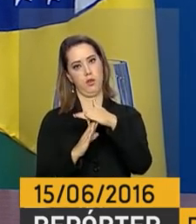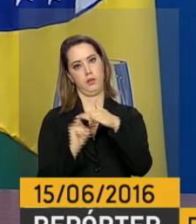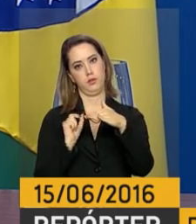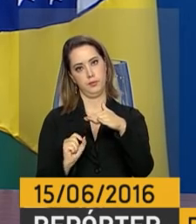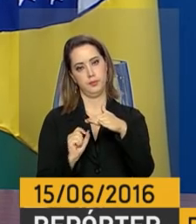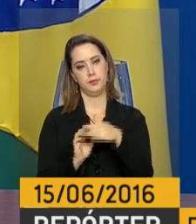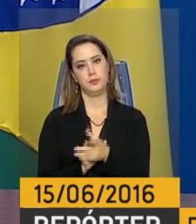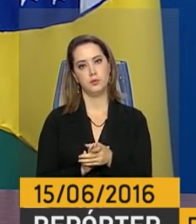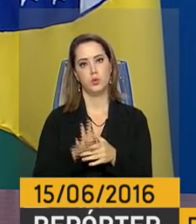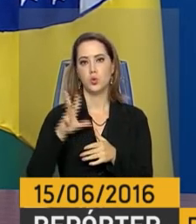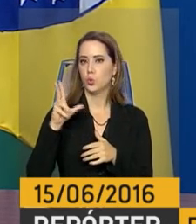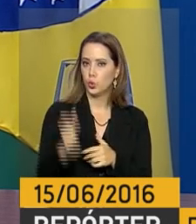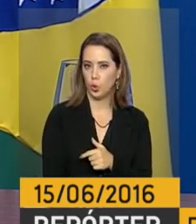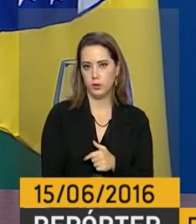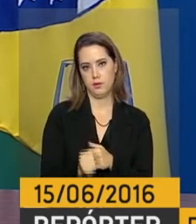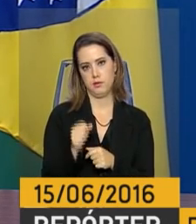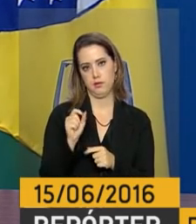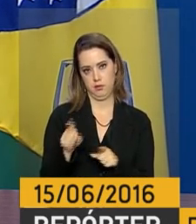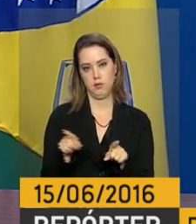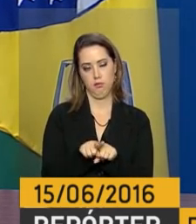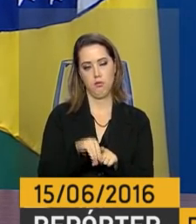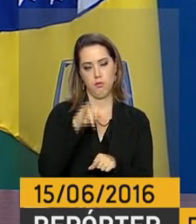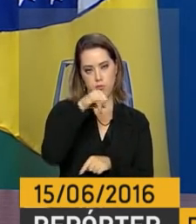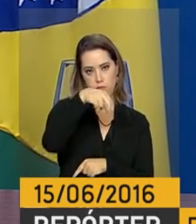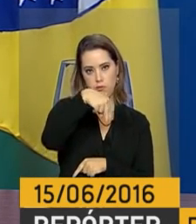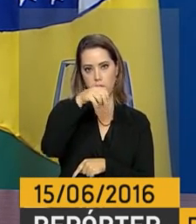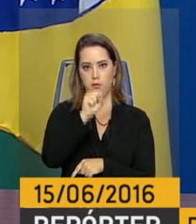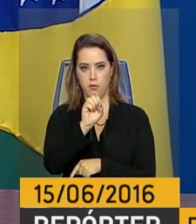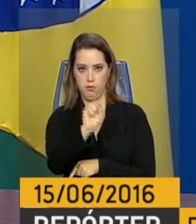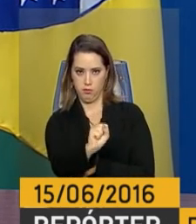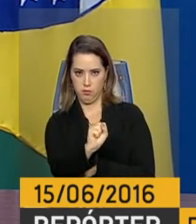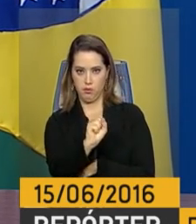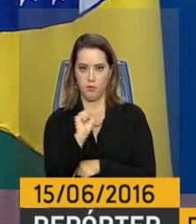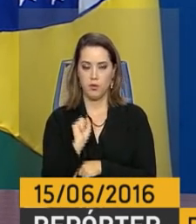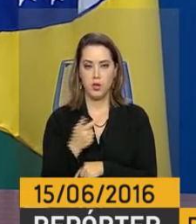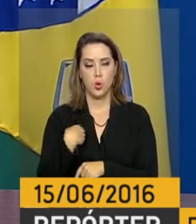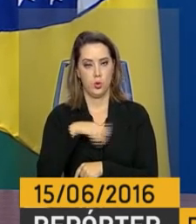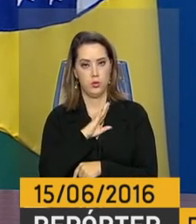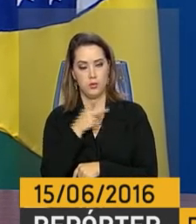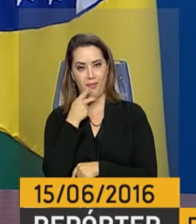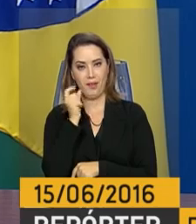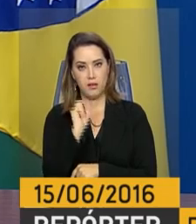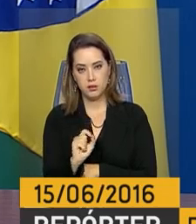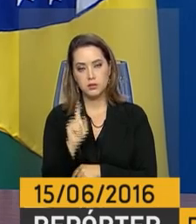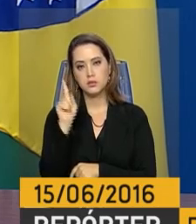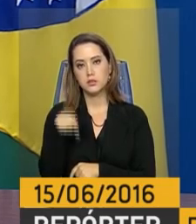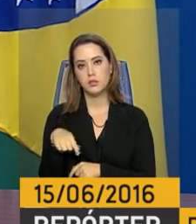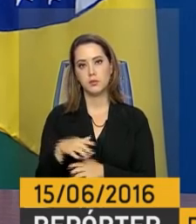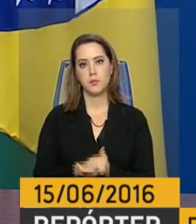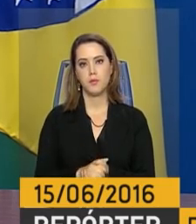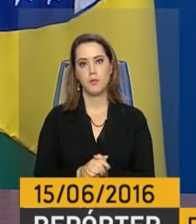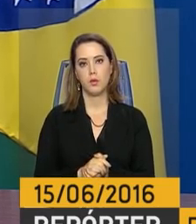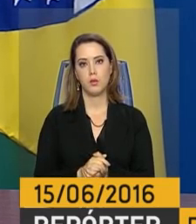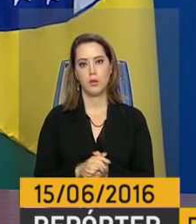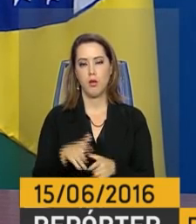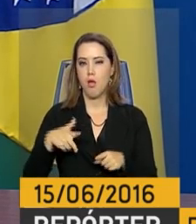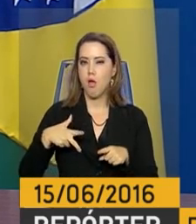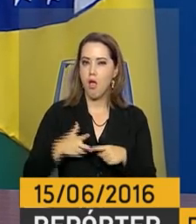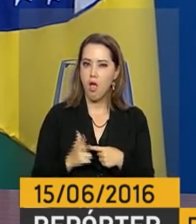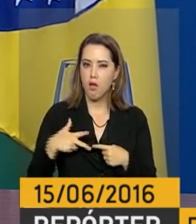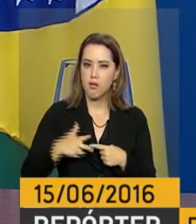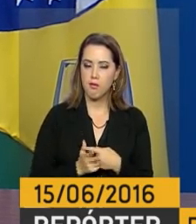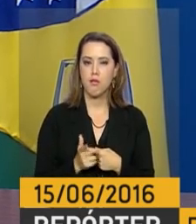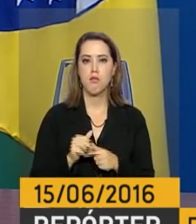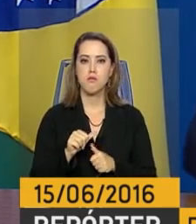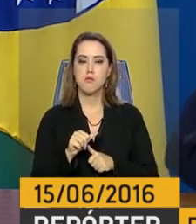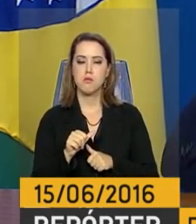ah, inclusive a previdência. O que nós estamos dizendo é que ah a reforma da